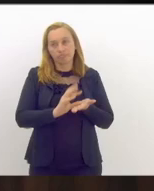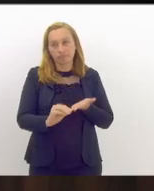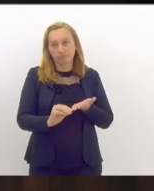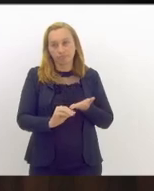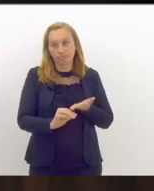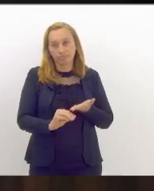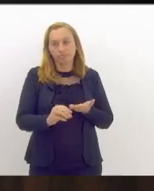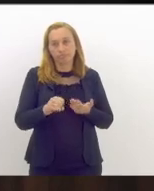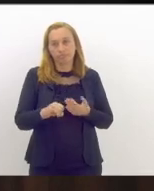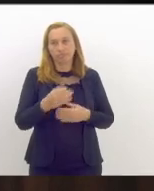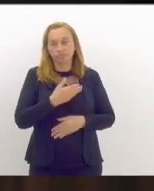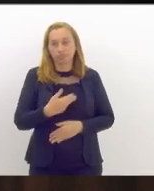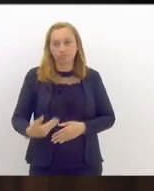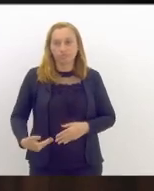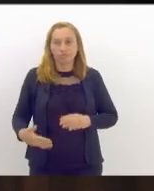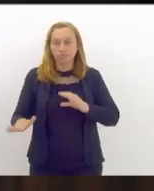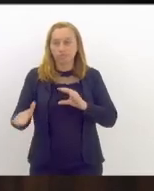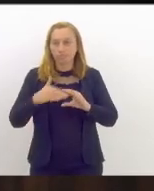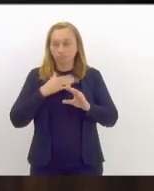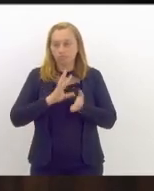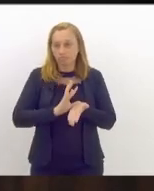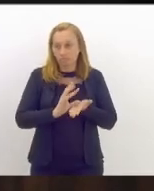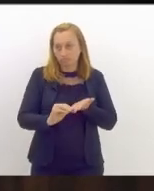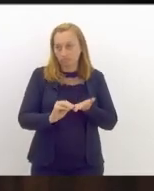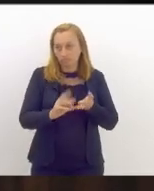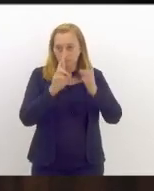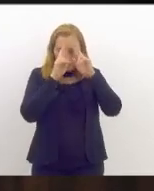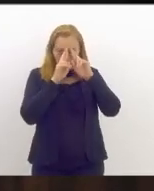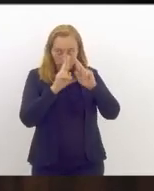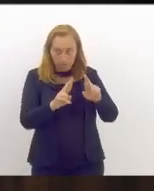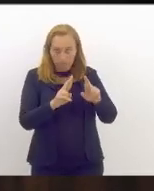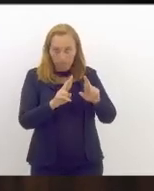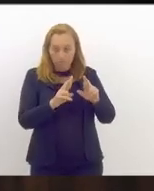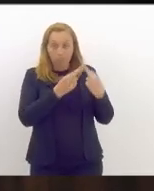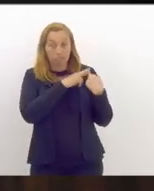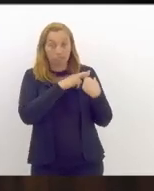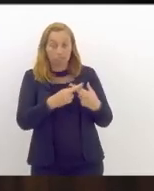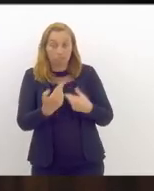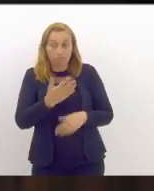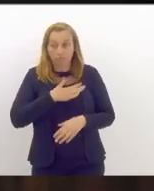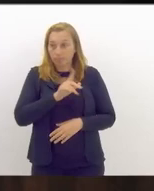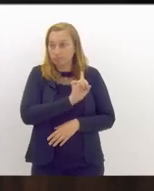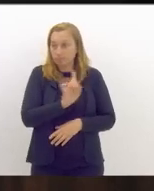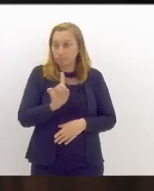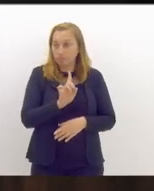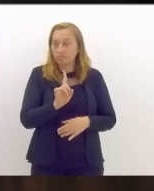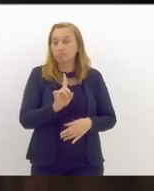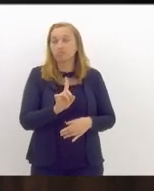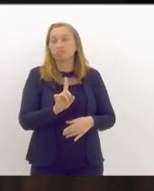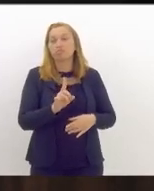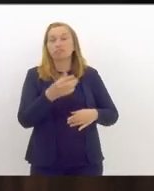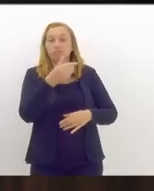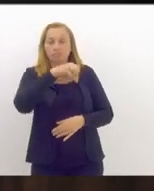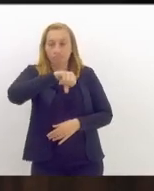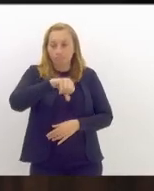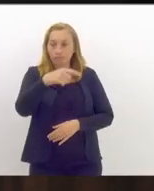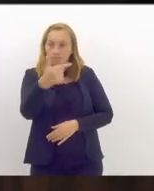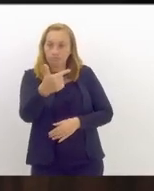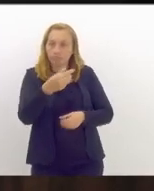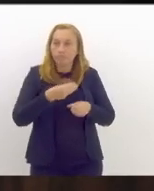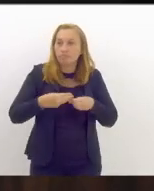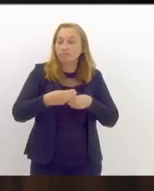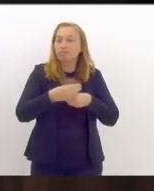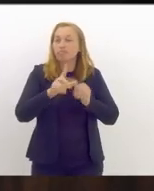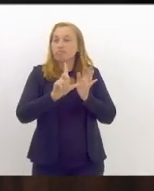E se o governo mandar para pauta porque aí já é responsabilidade mais minha o que está em jogo é arrecadação de 92 municípios está